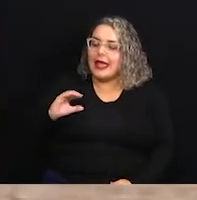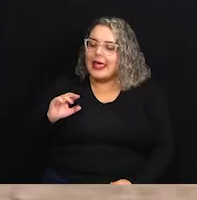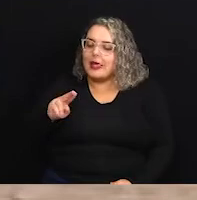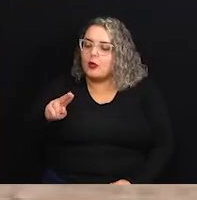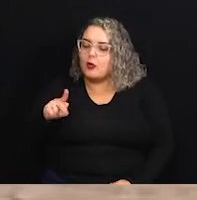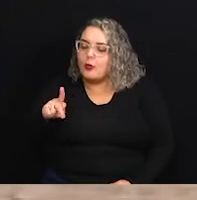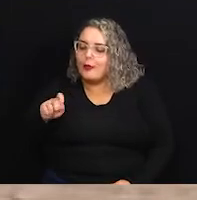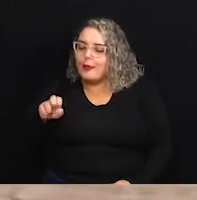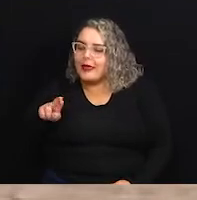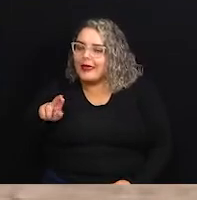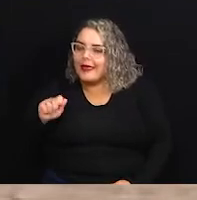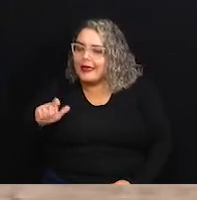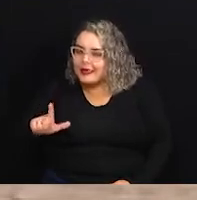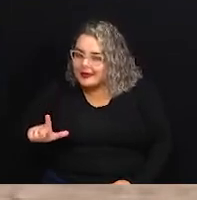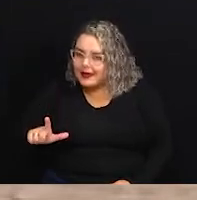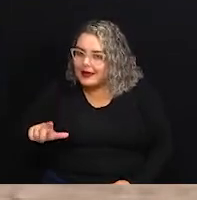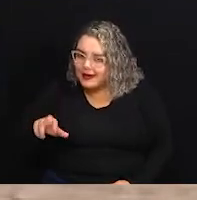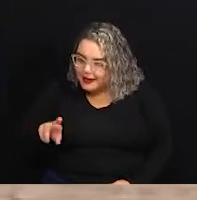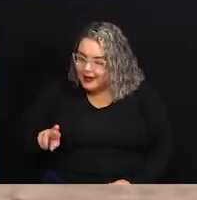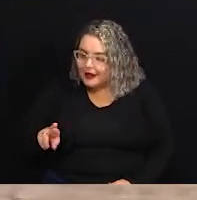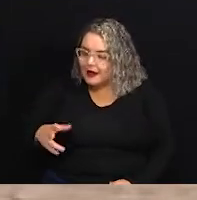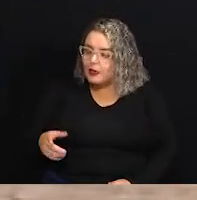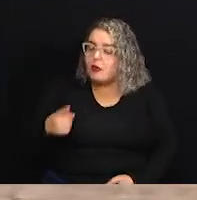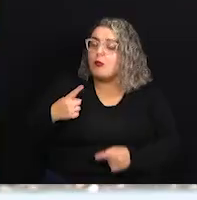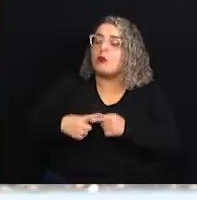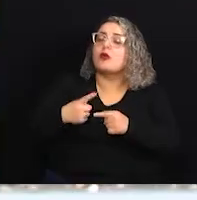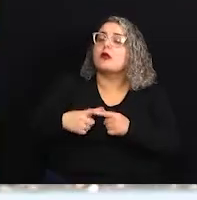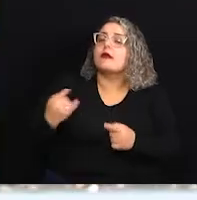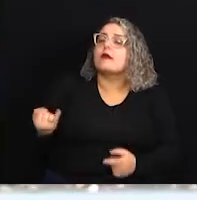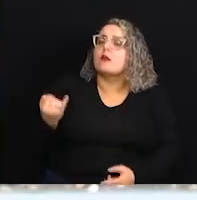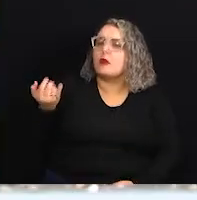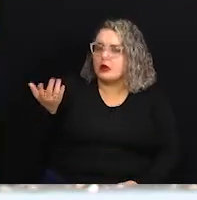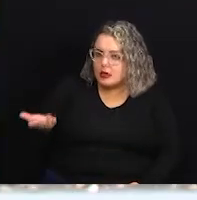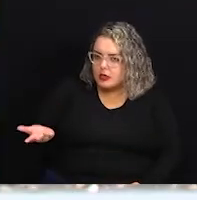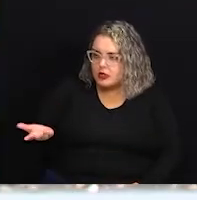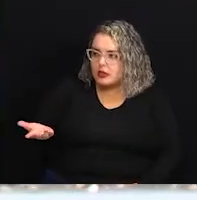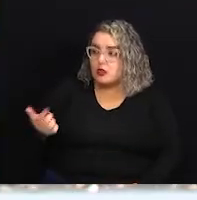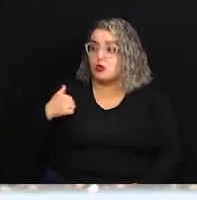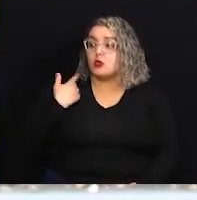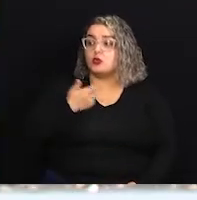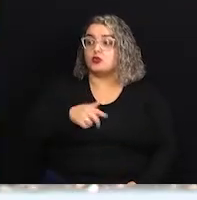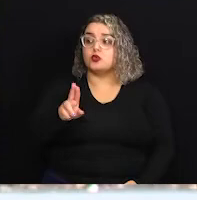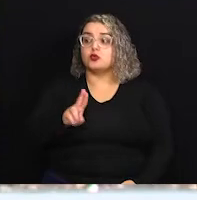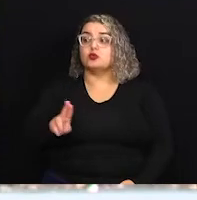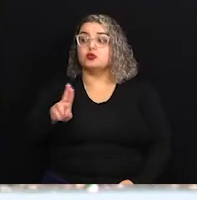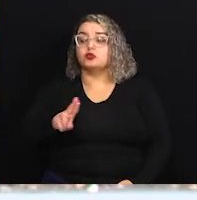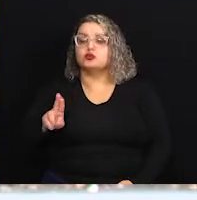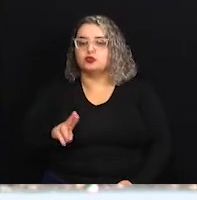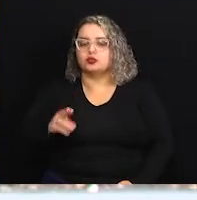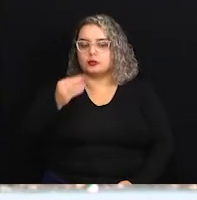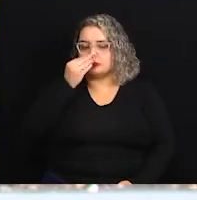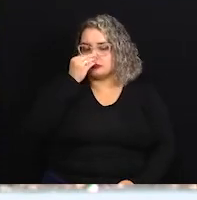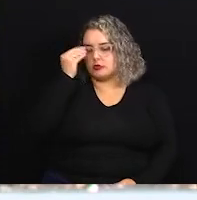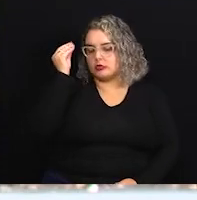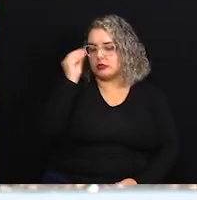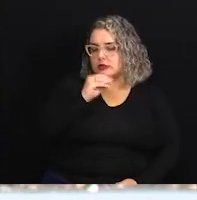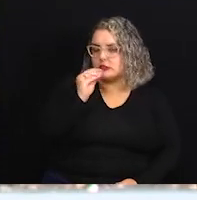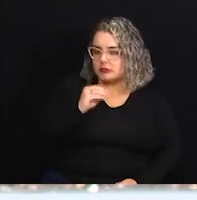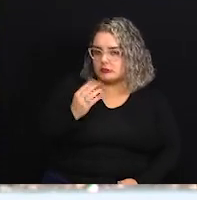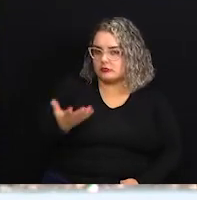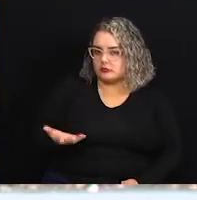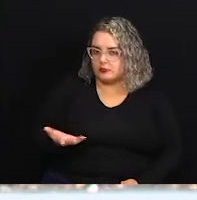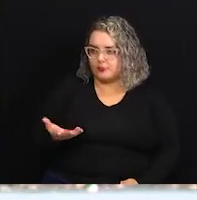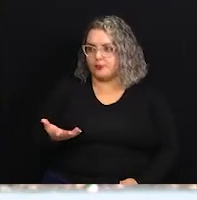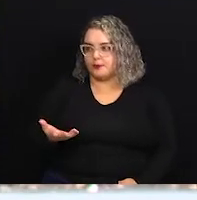recuperar é importante por quê? Bom, nós usamos e